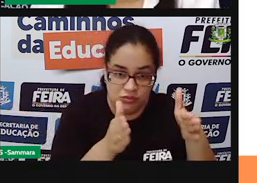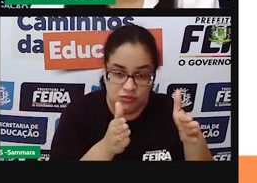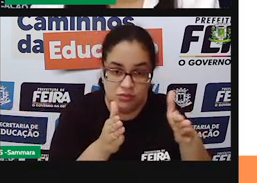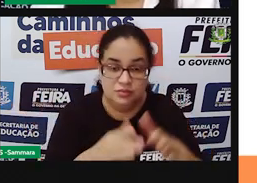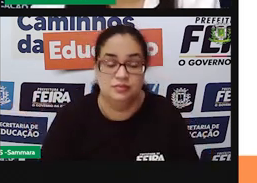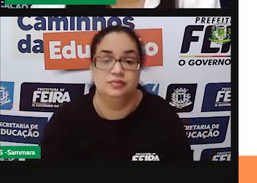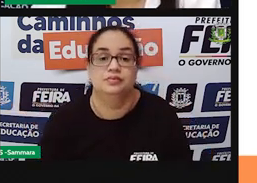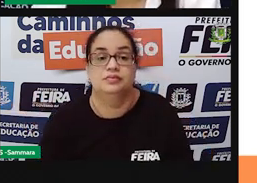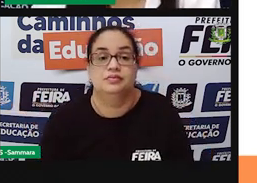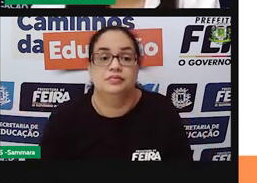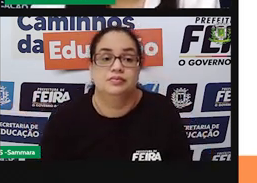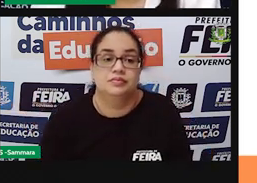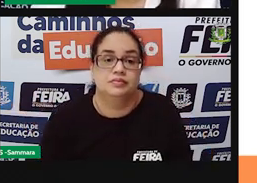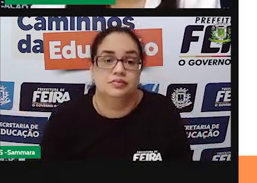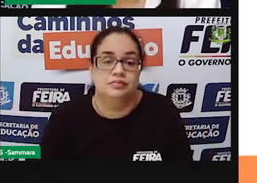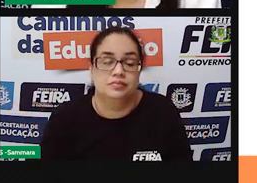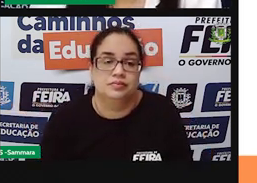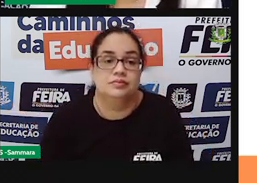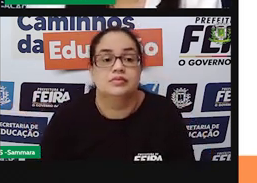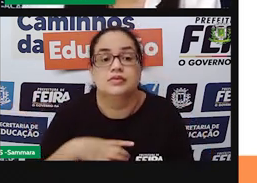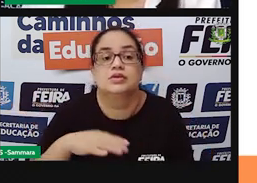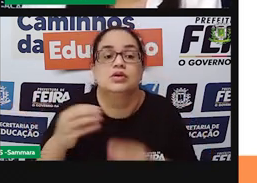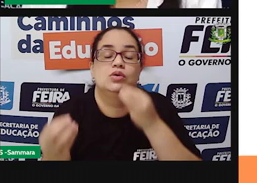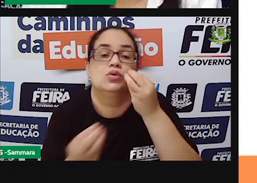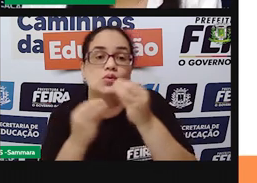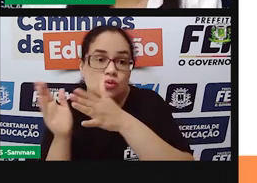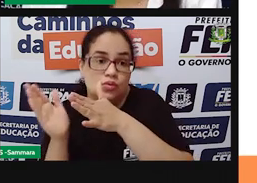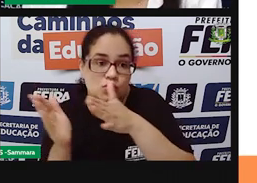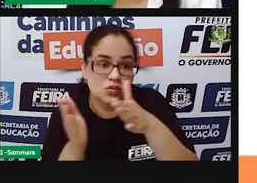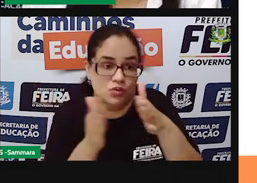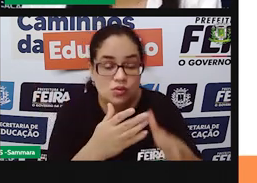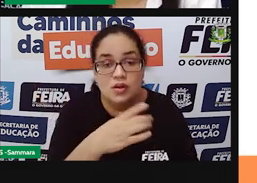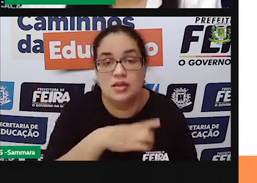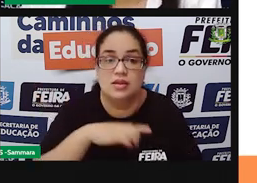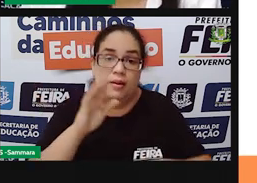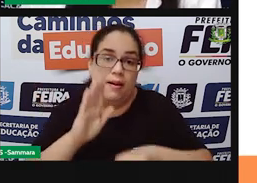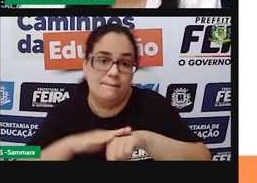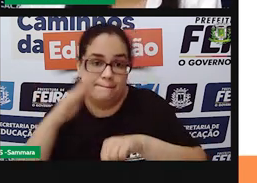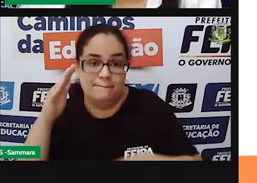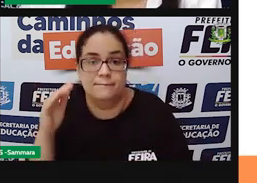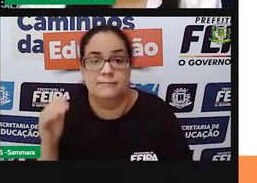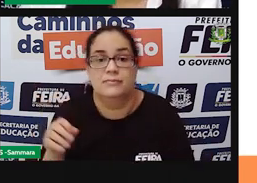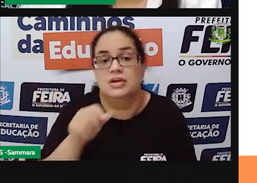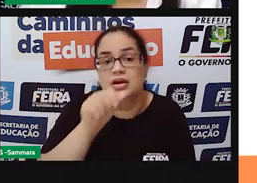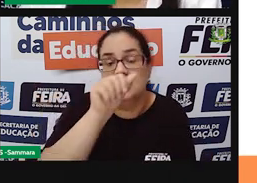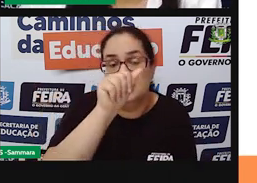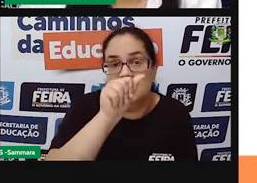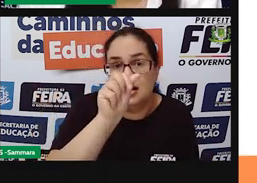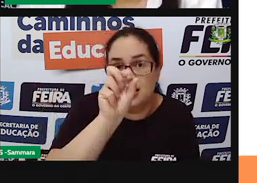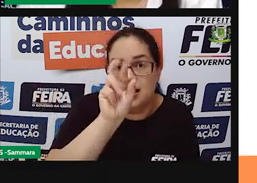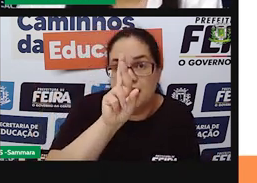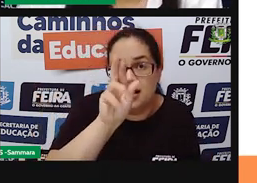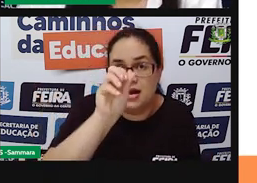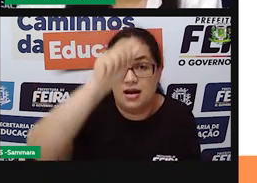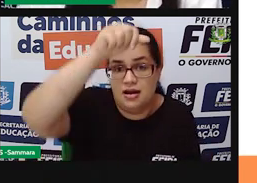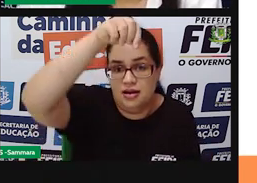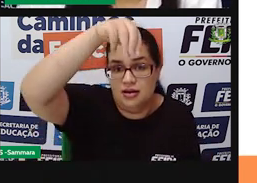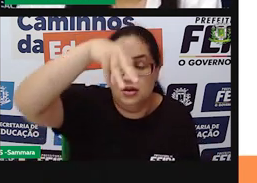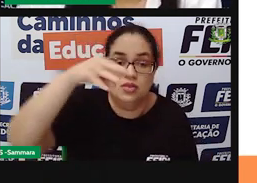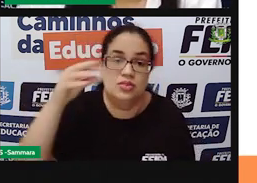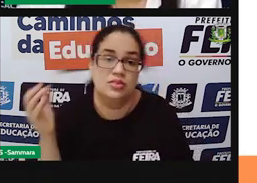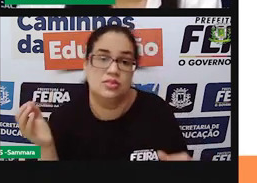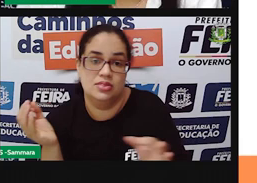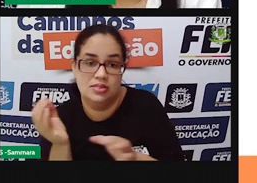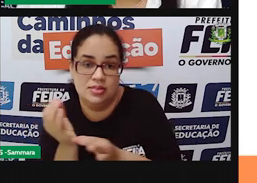está representando. Então, foi aí, ó, acrescentado o final, Adão. E aí,